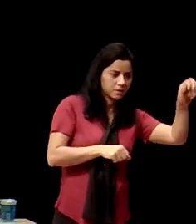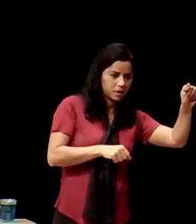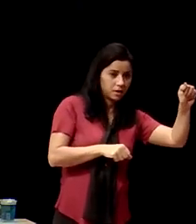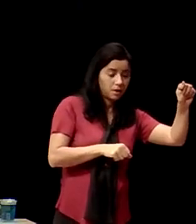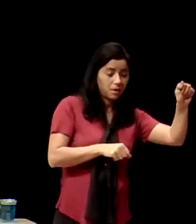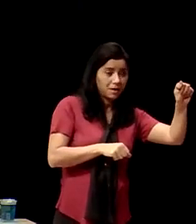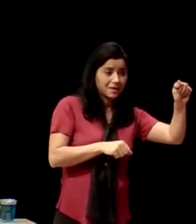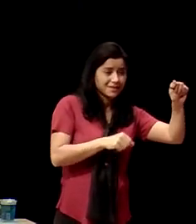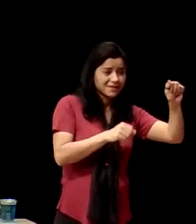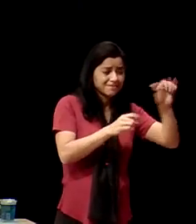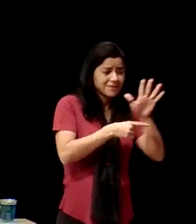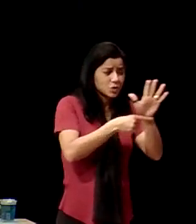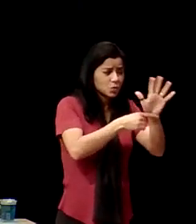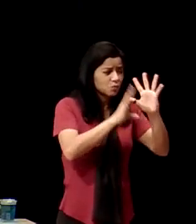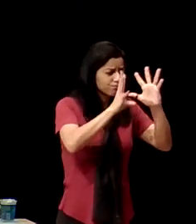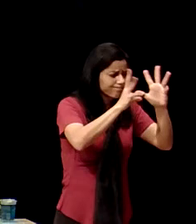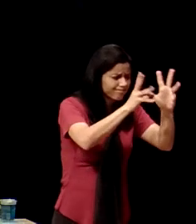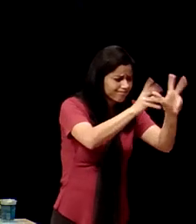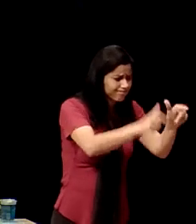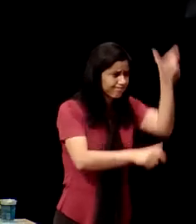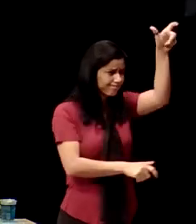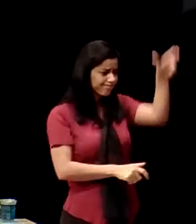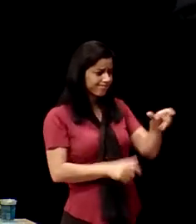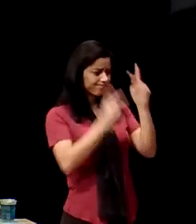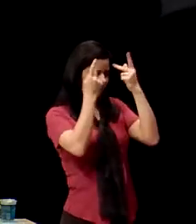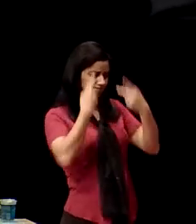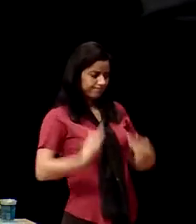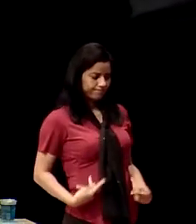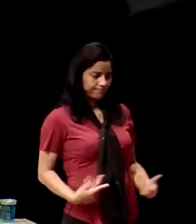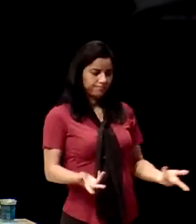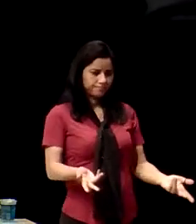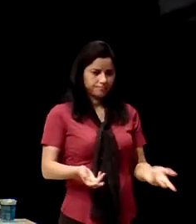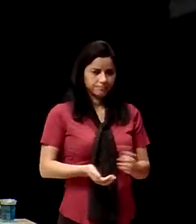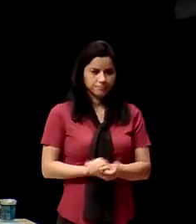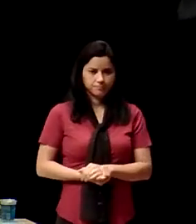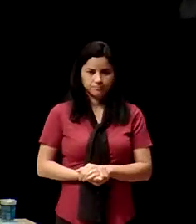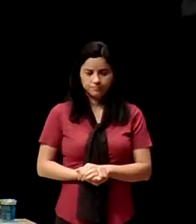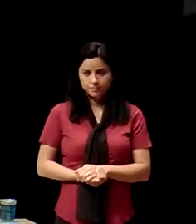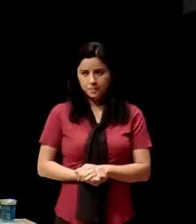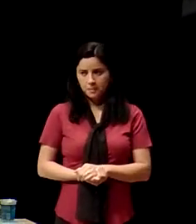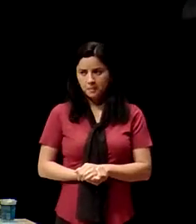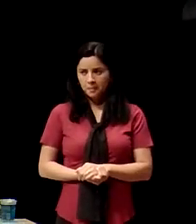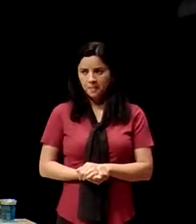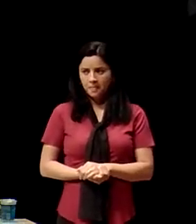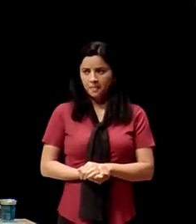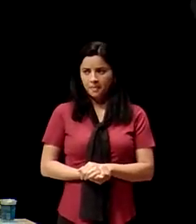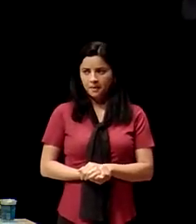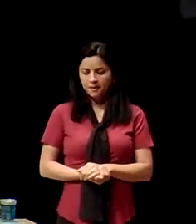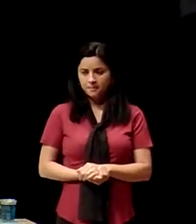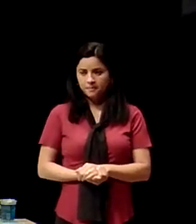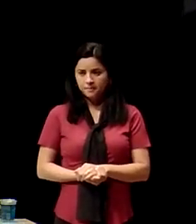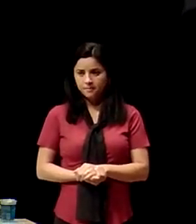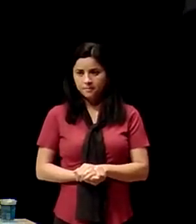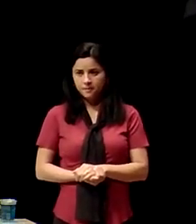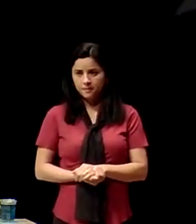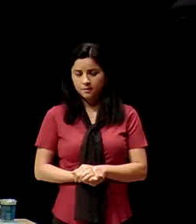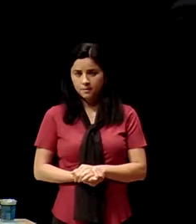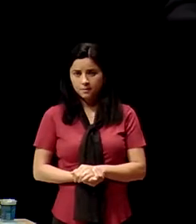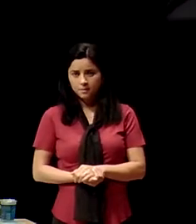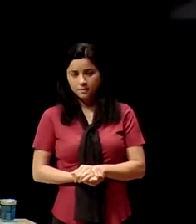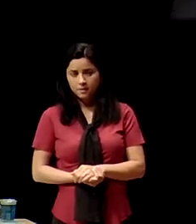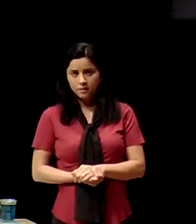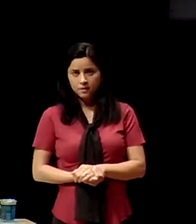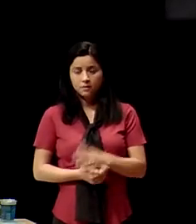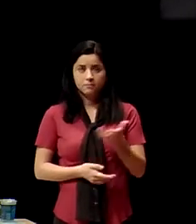do ser humano. So it concerns also the adult population, not only children and